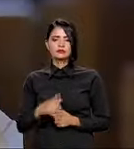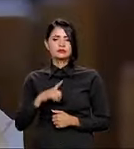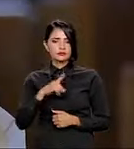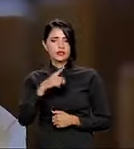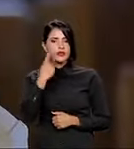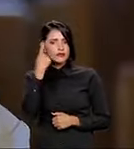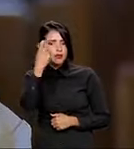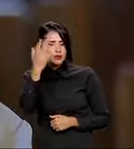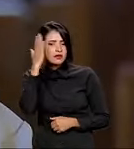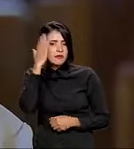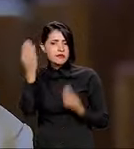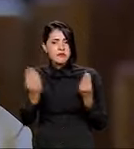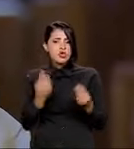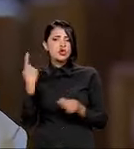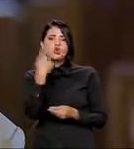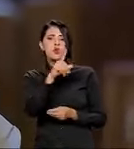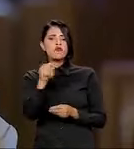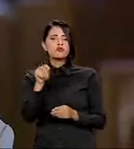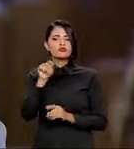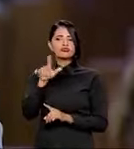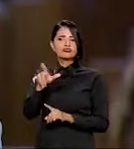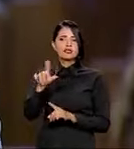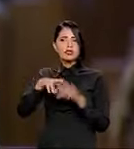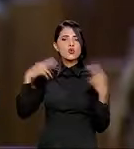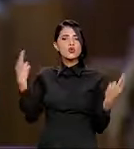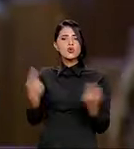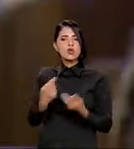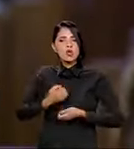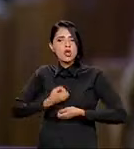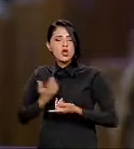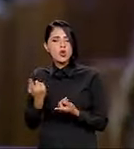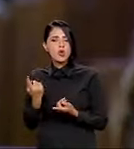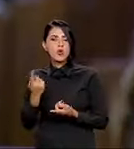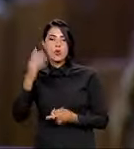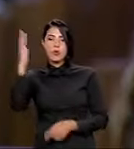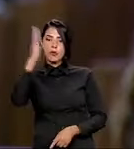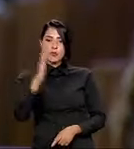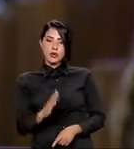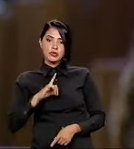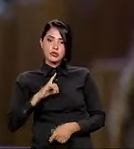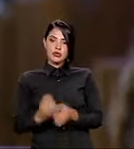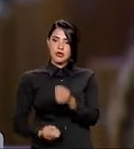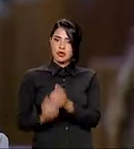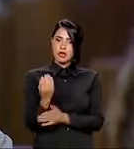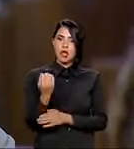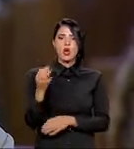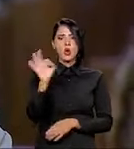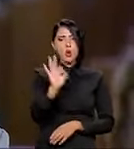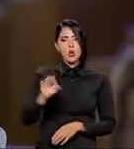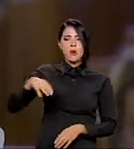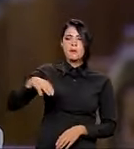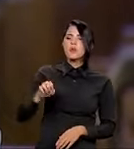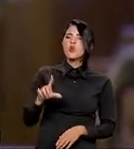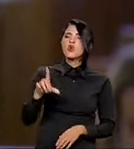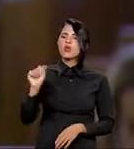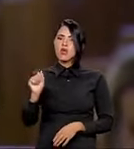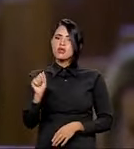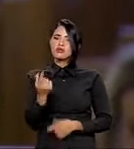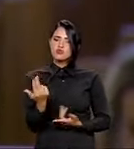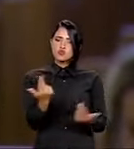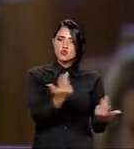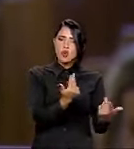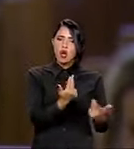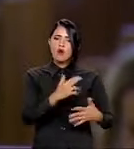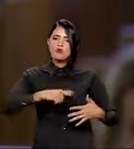A gente tem muito interesse em saber como você expressou na reunião que o Brasil quer criar uma moeda comum na região